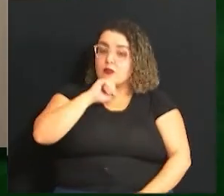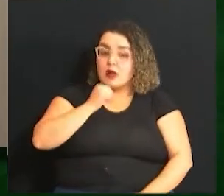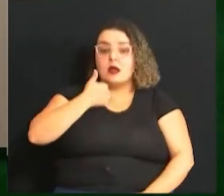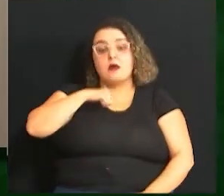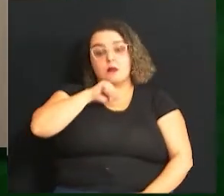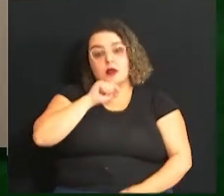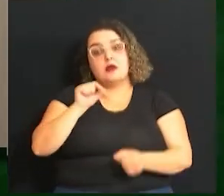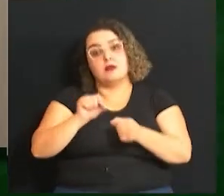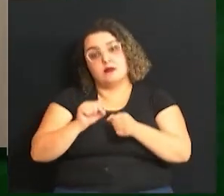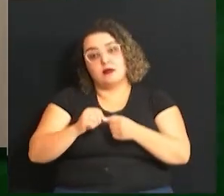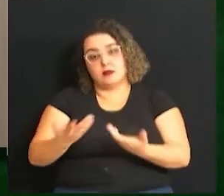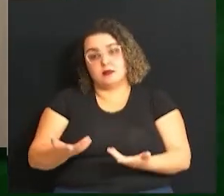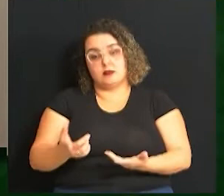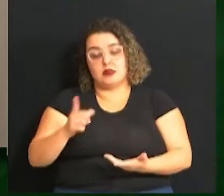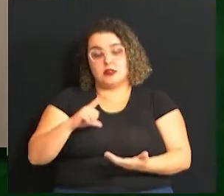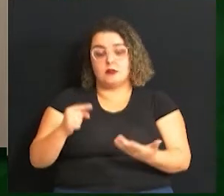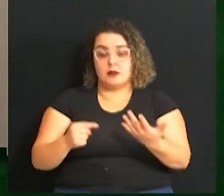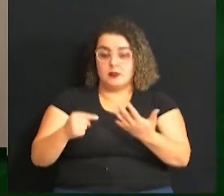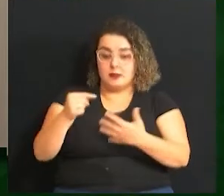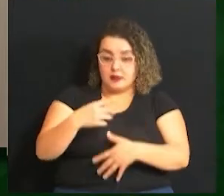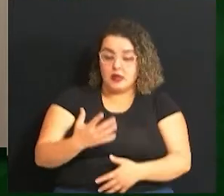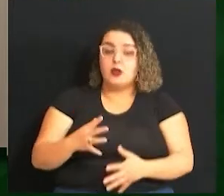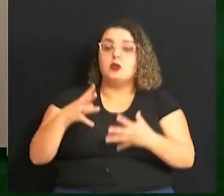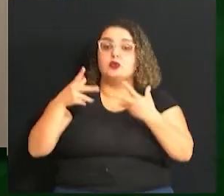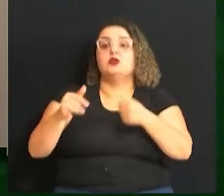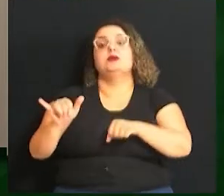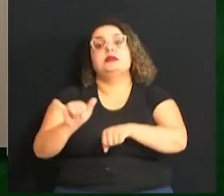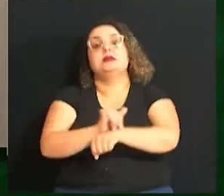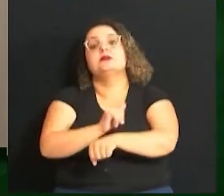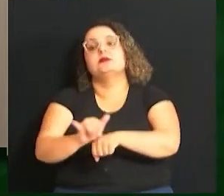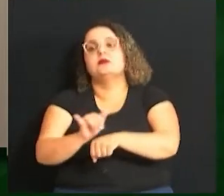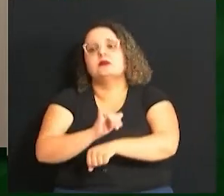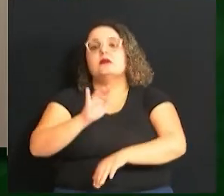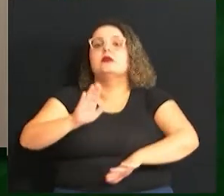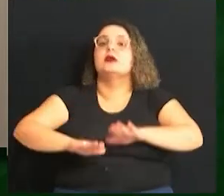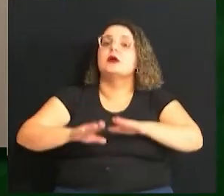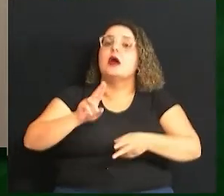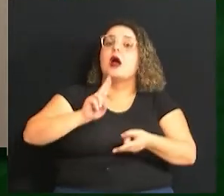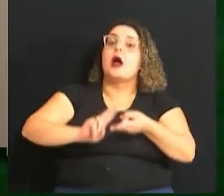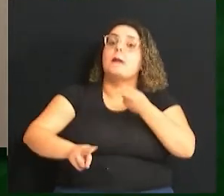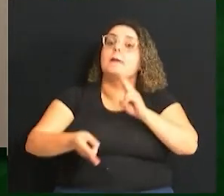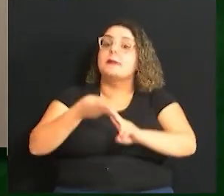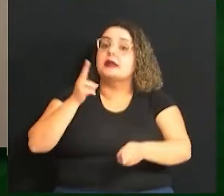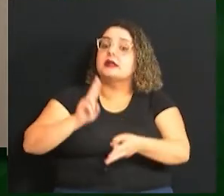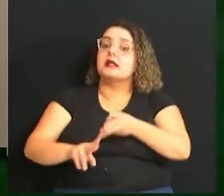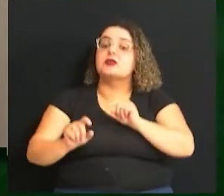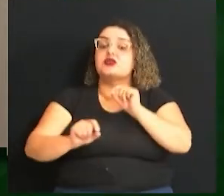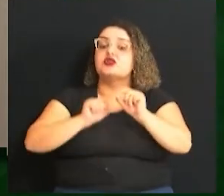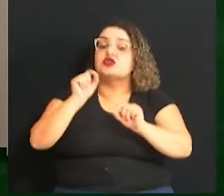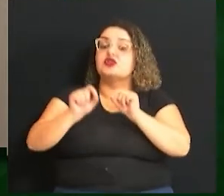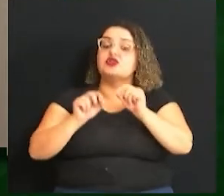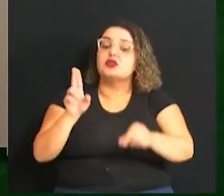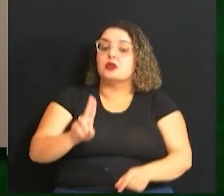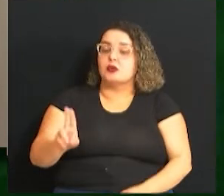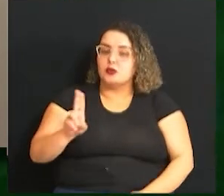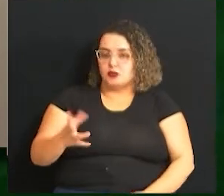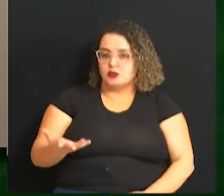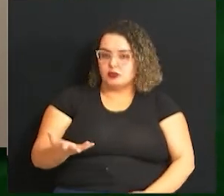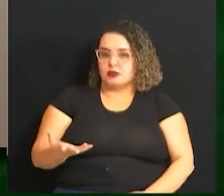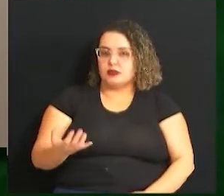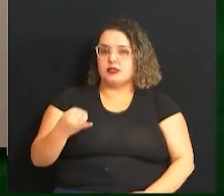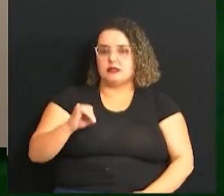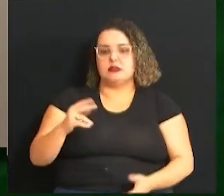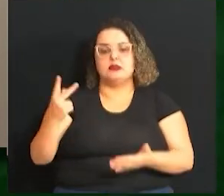pais façam. Só que tem alguns poréns. Como toda ferramenta, ela vai depender da habilidade de quem usa. Então, se